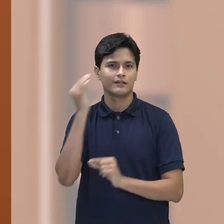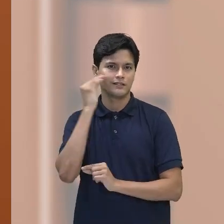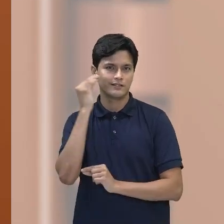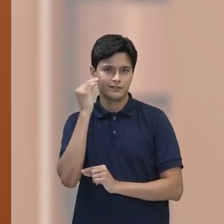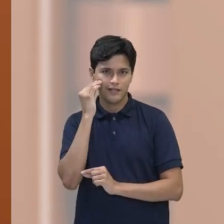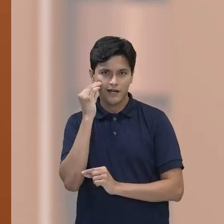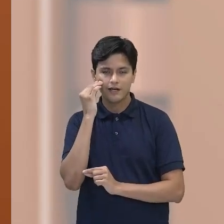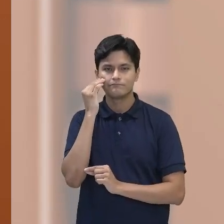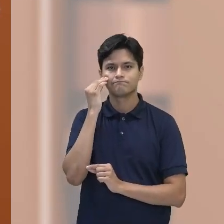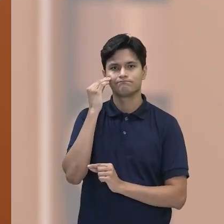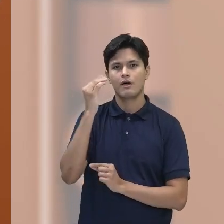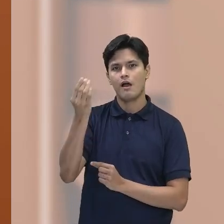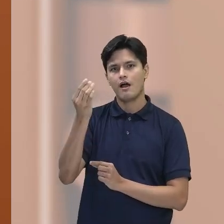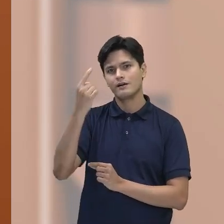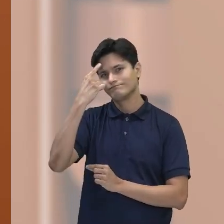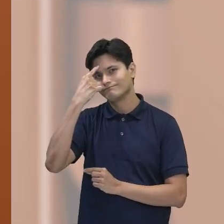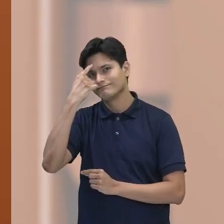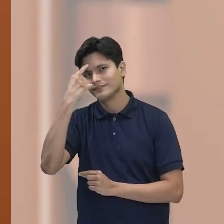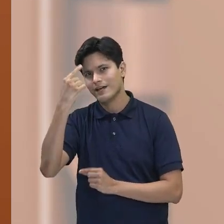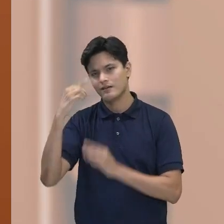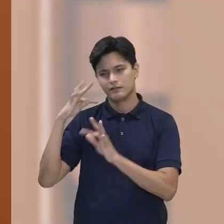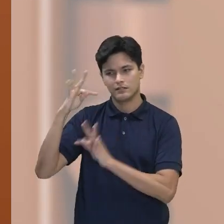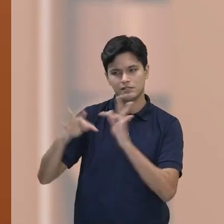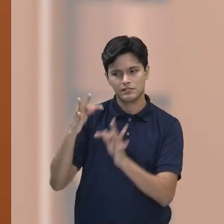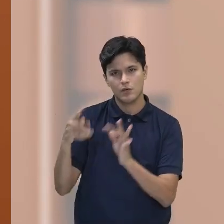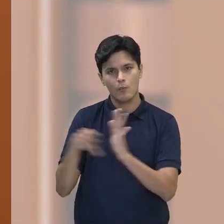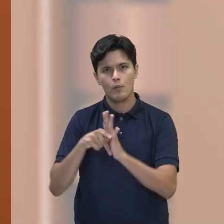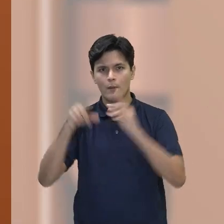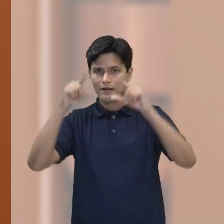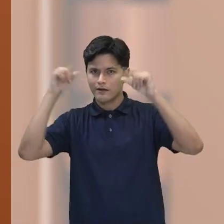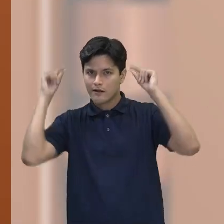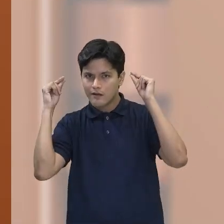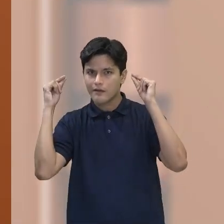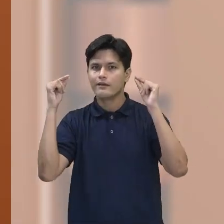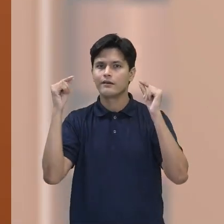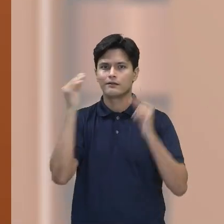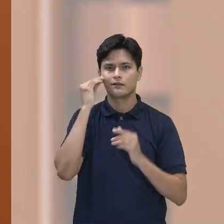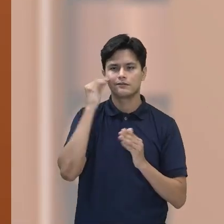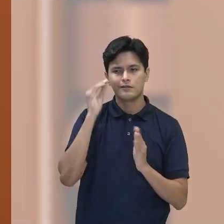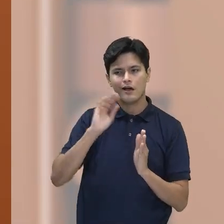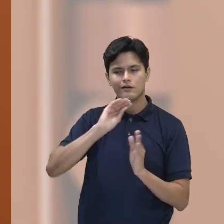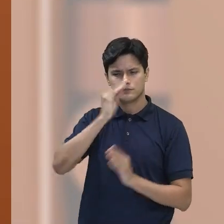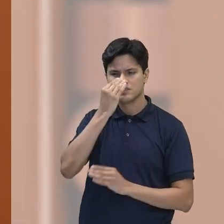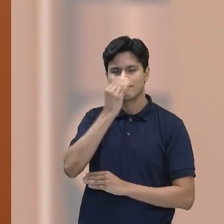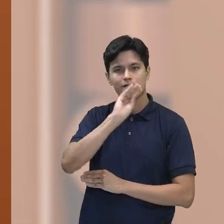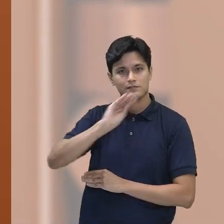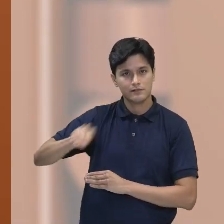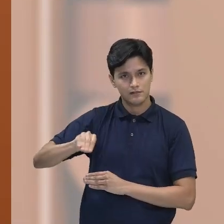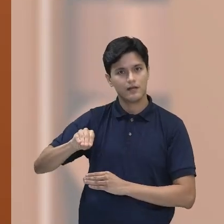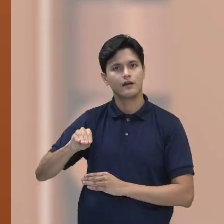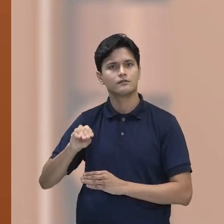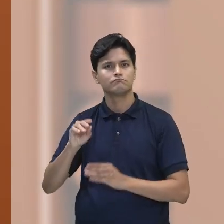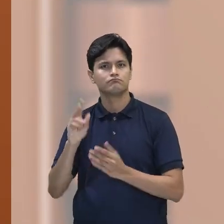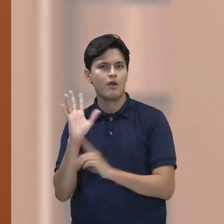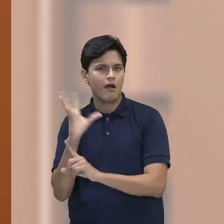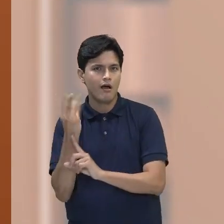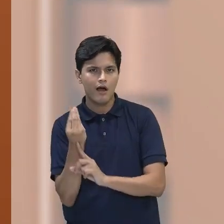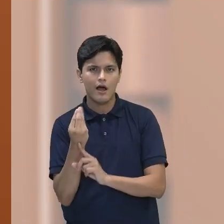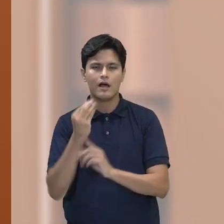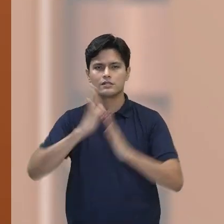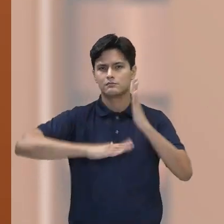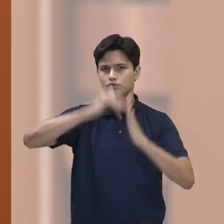dessa cultura grega, por exemplo, né? Da arte, da cultura, da pintura, da música,